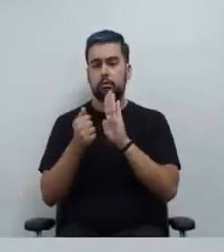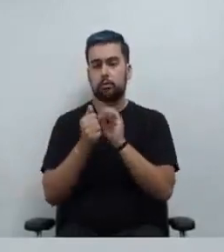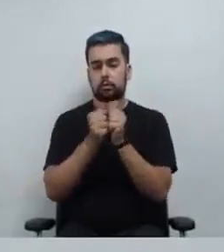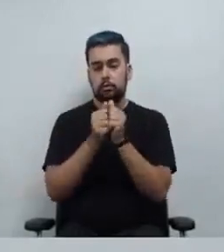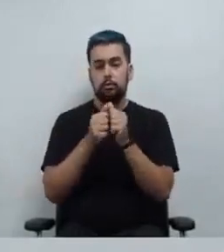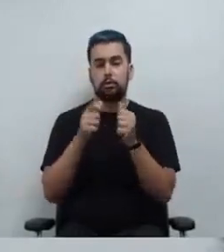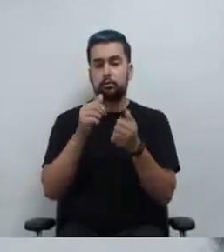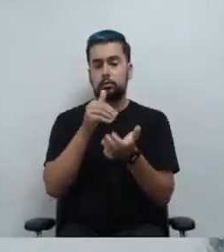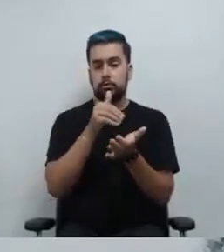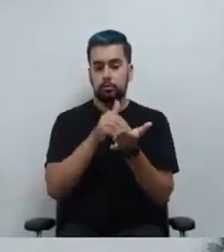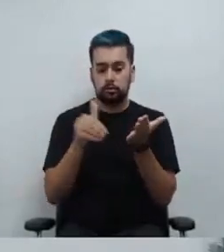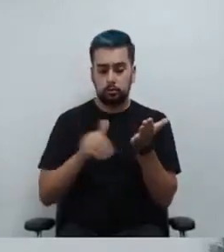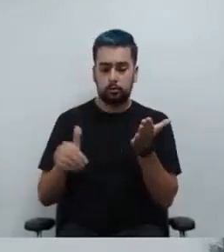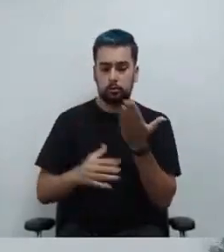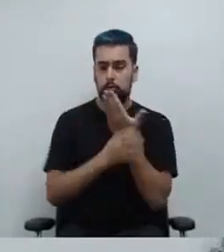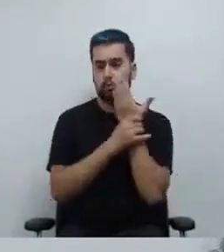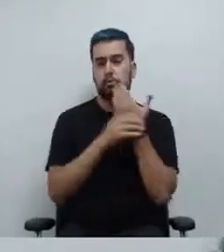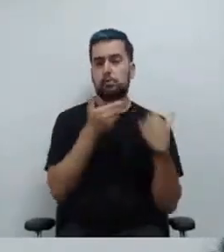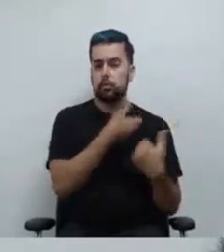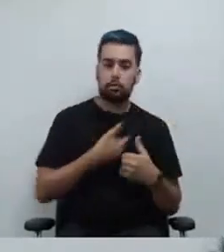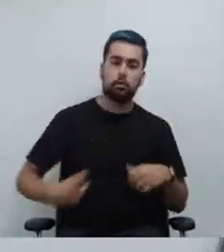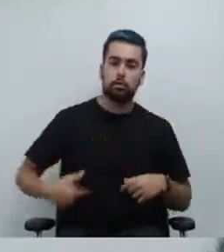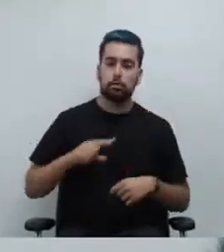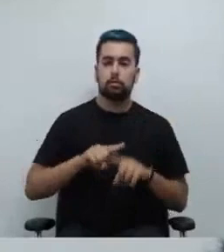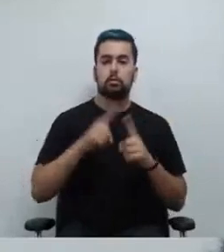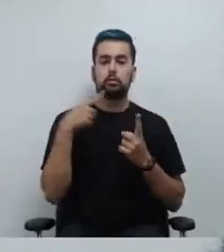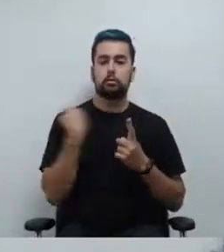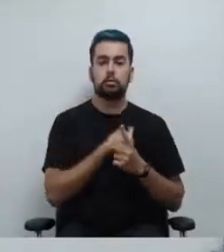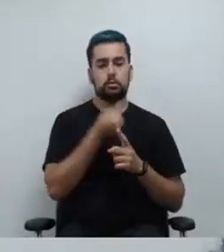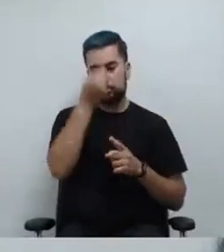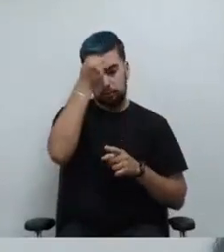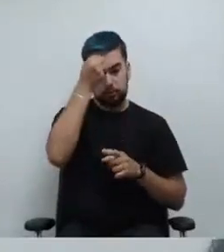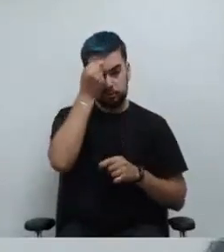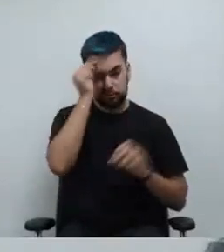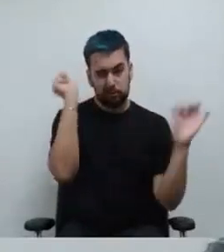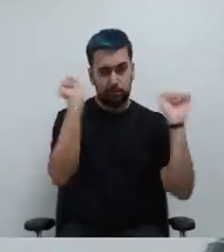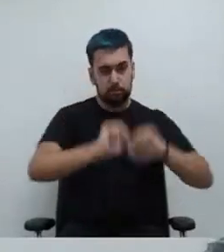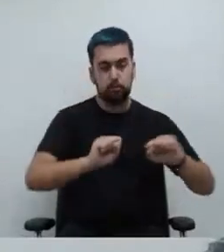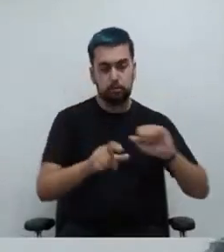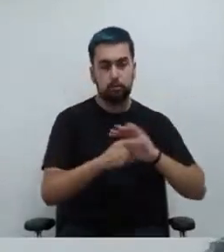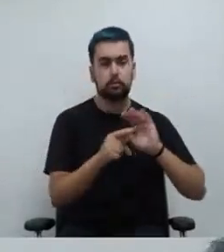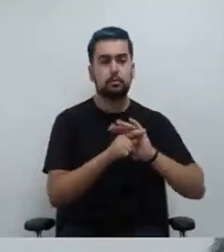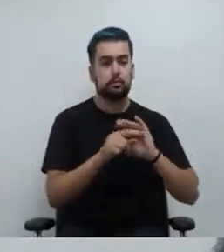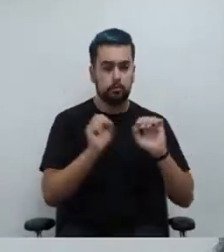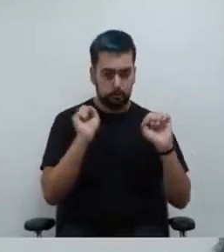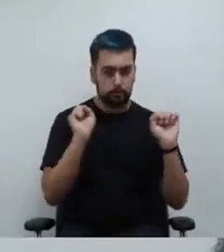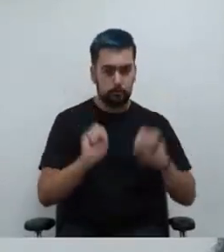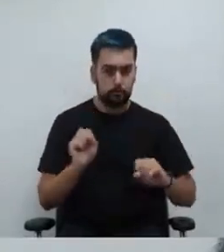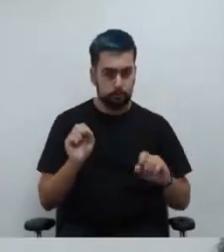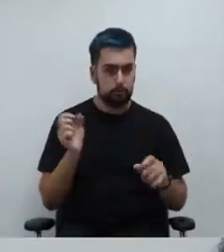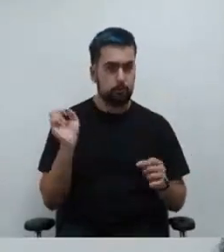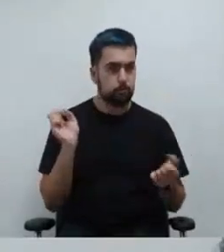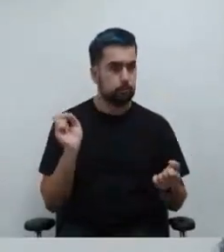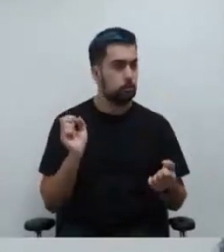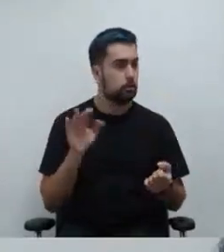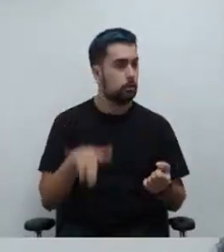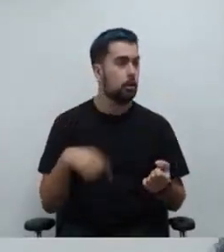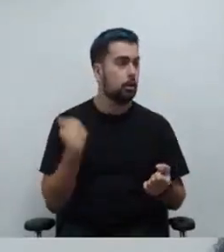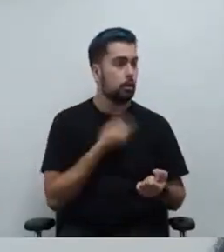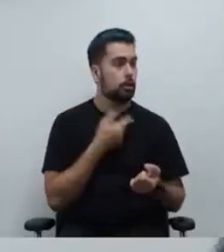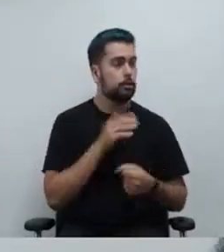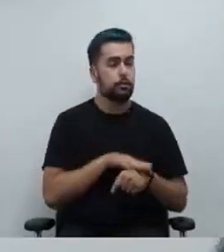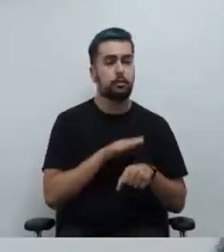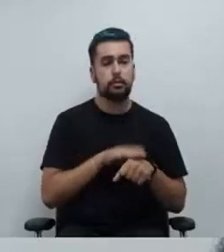Pública, mas nós precisamos pensar nessas possibilidades. Nós fazemos um atendimento de